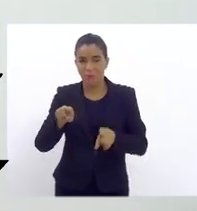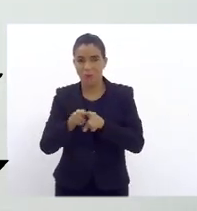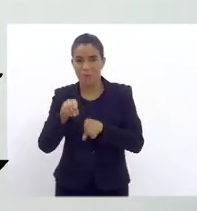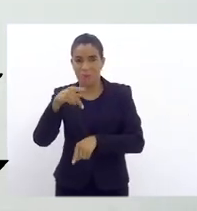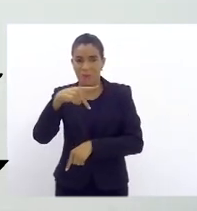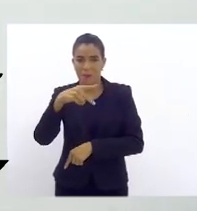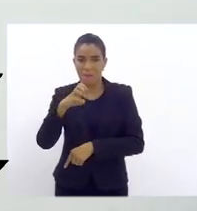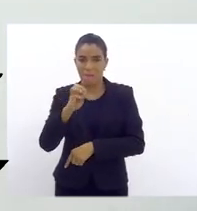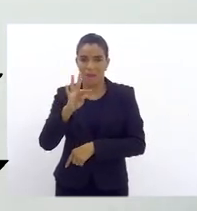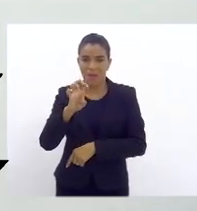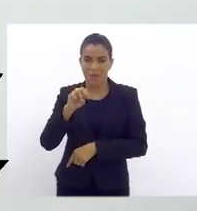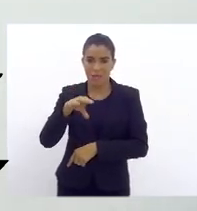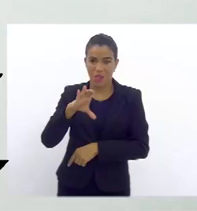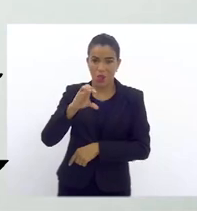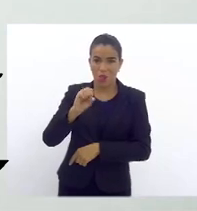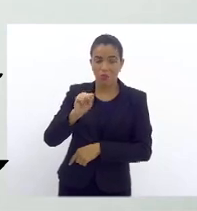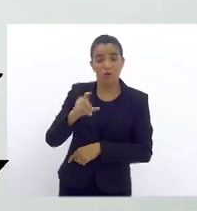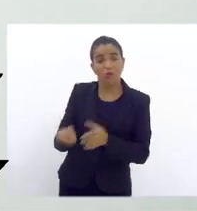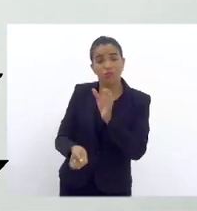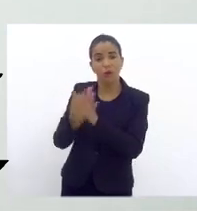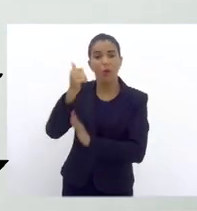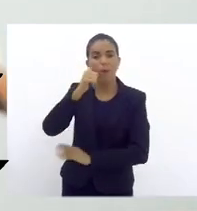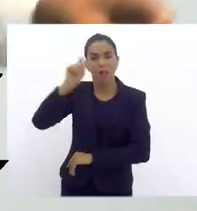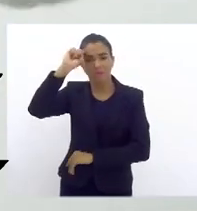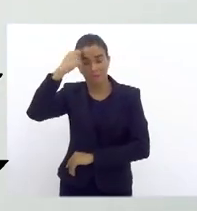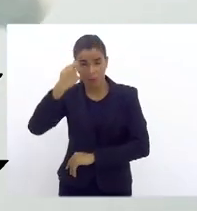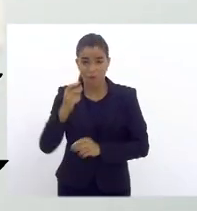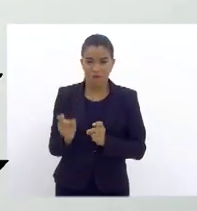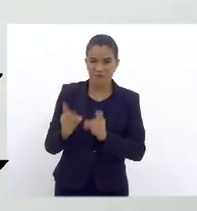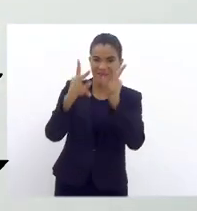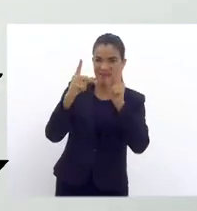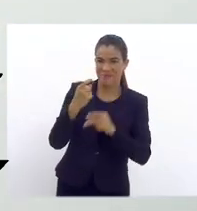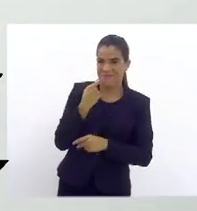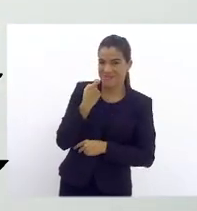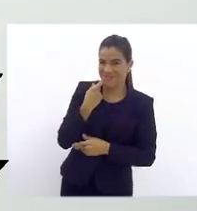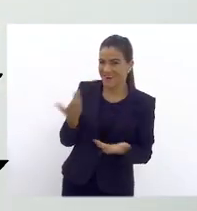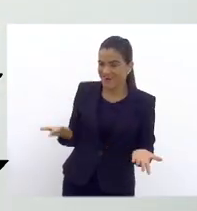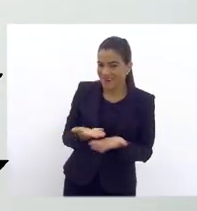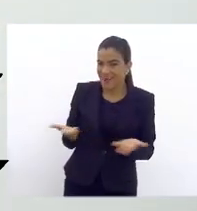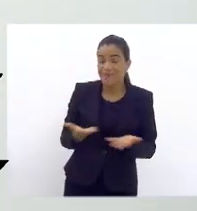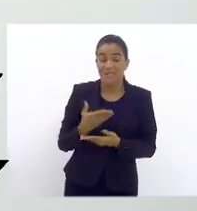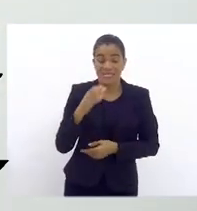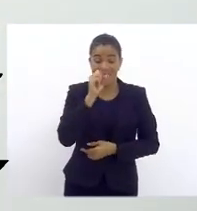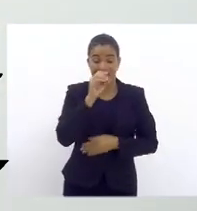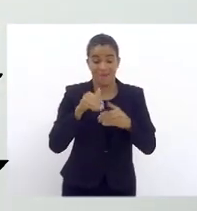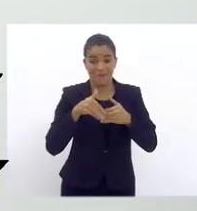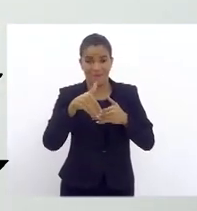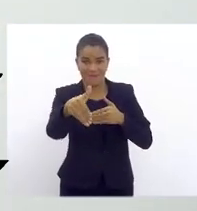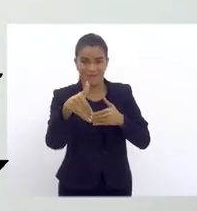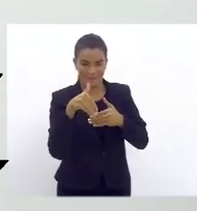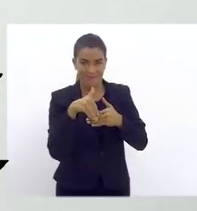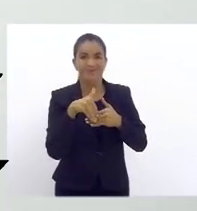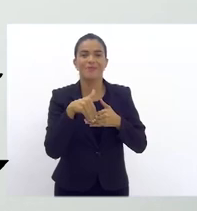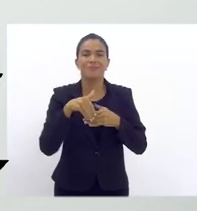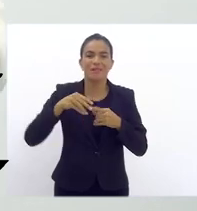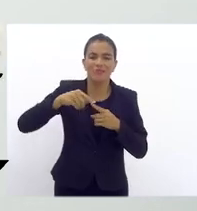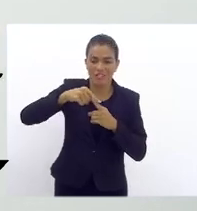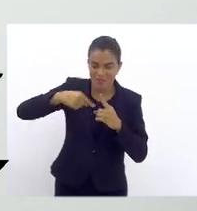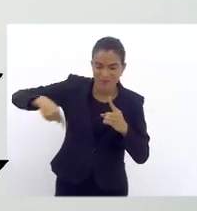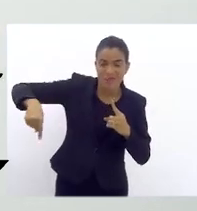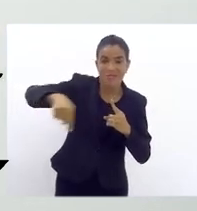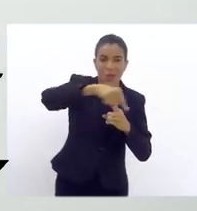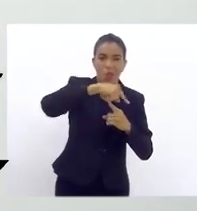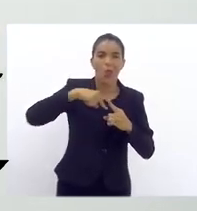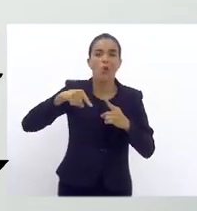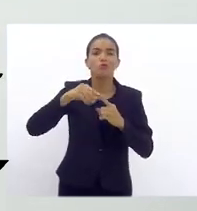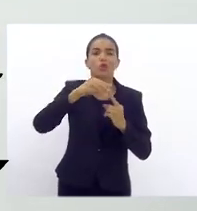mulheres negras e por homens negros e nesse sentido eu quero vender meu peixe eh nesse sábado eu vou estar fazendo um circuito de herança africana Eu também sou guia